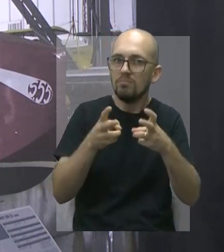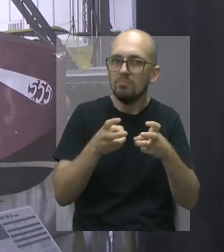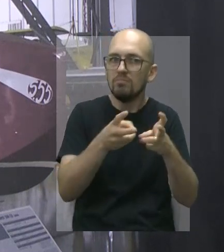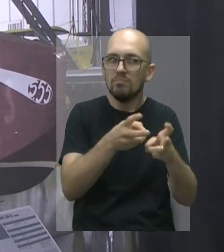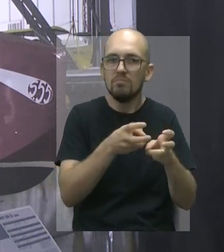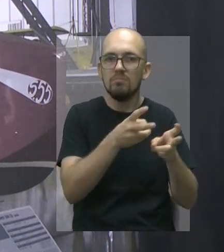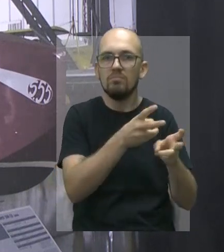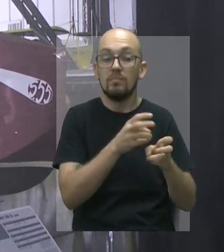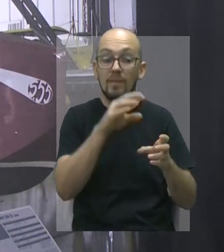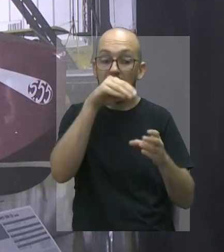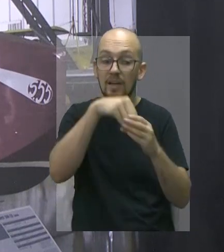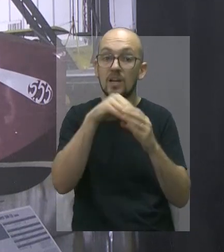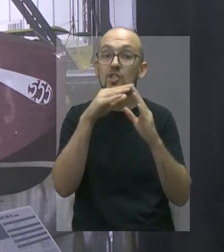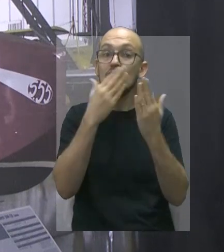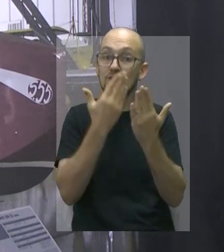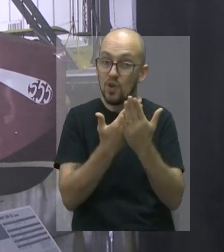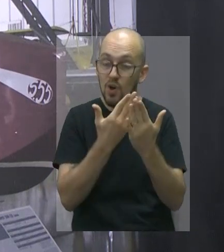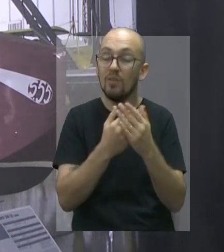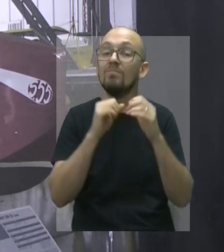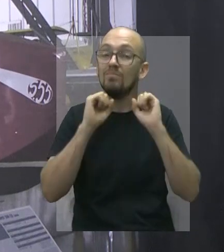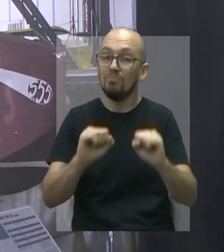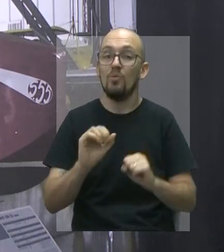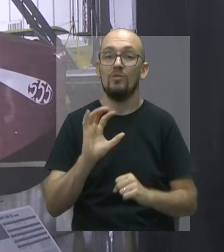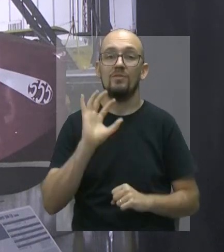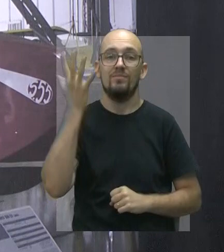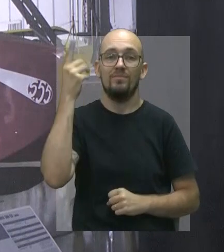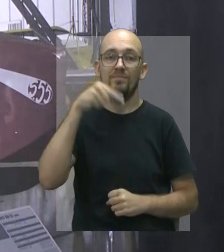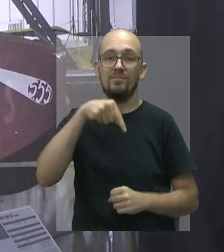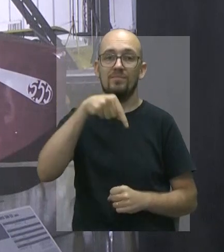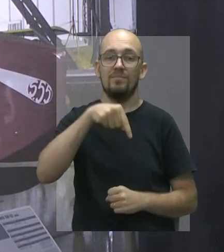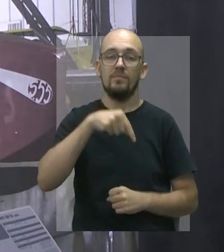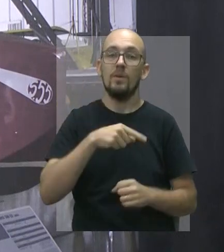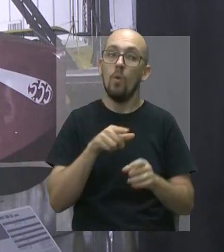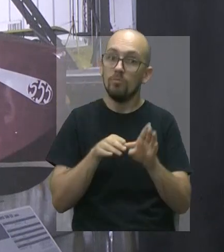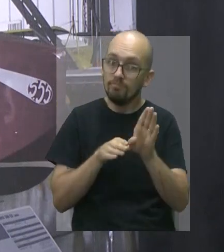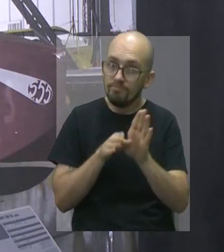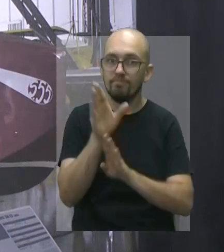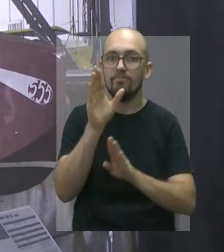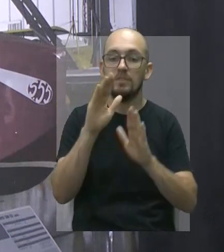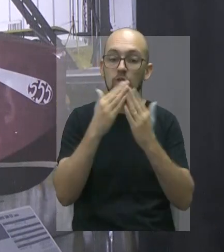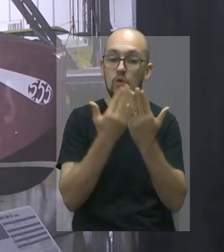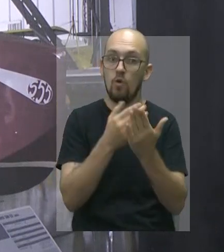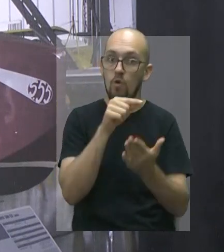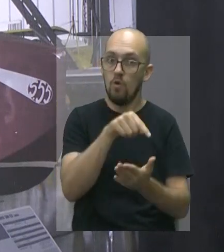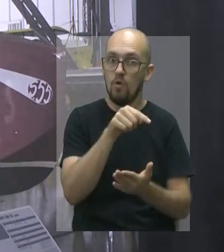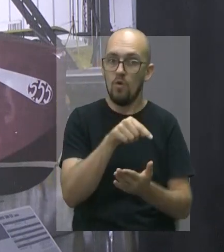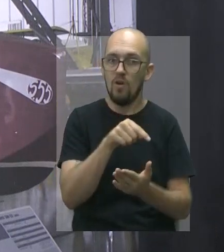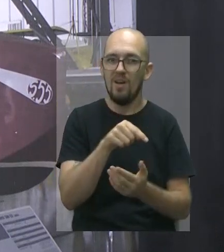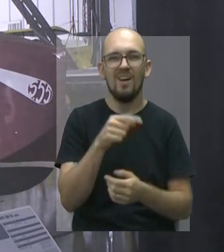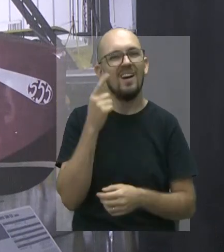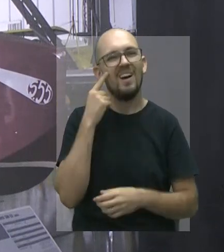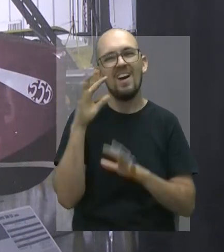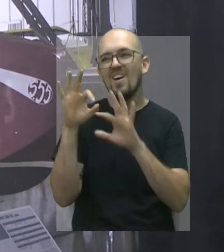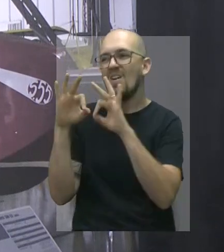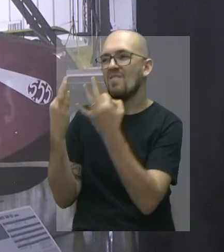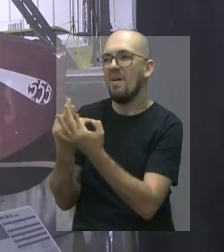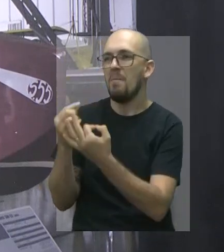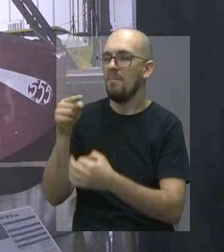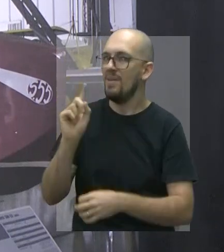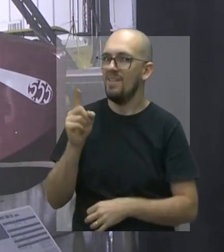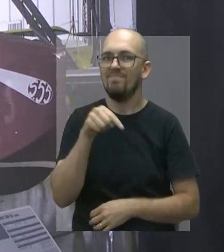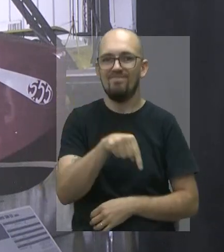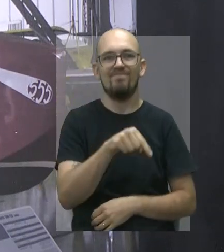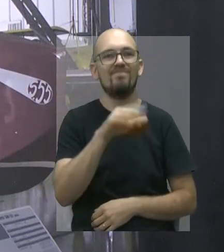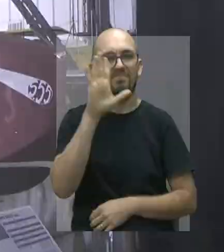na escola que alguma coisa vai acontecer, né? Então o alerta pode ser na escola e talvez nem tanto no contexto familiar.